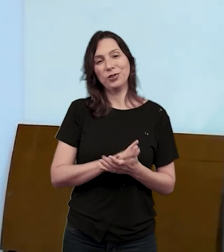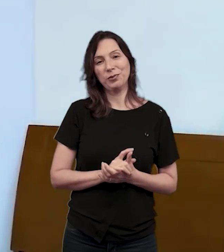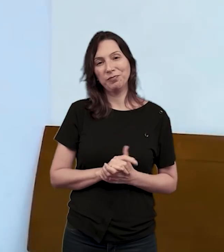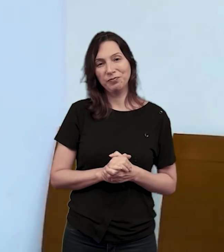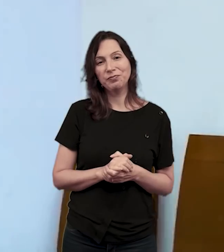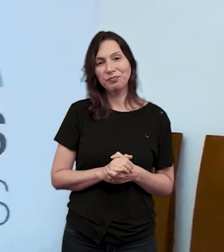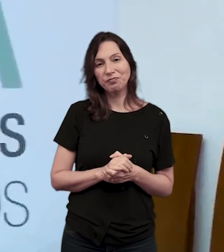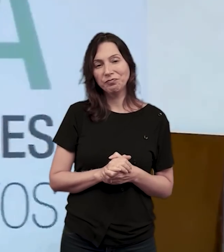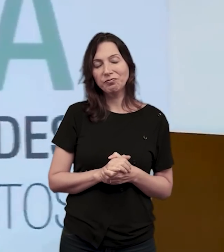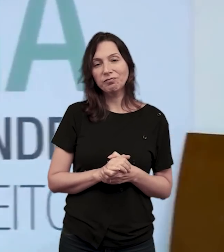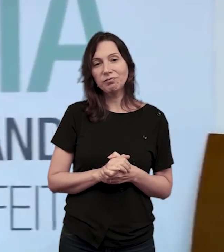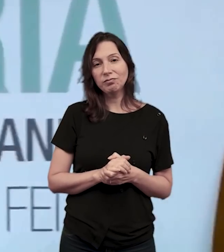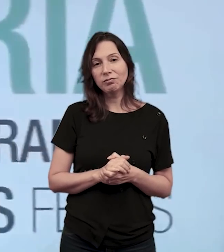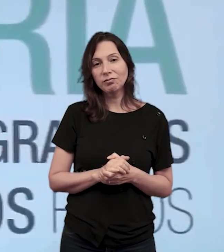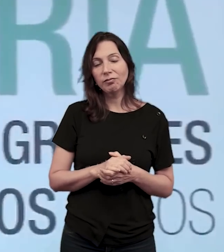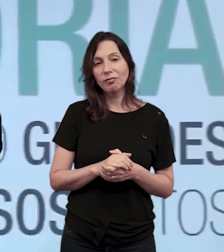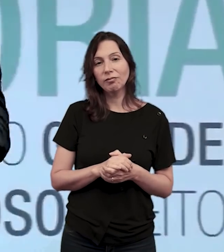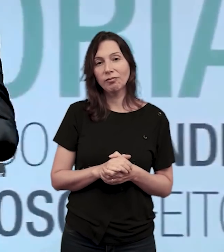Finalmente, último princípio.